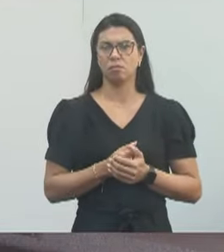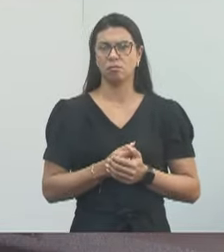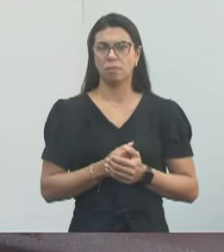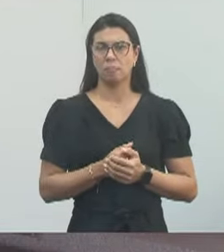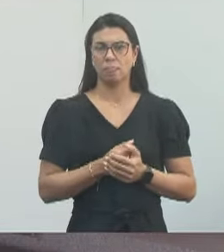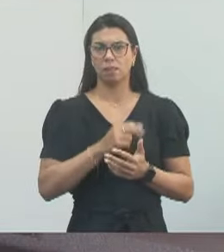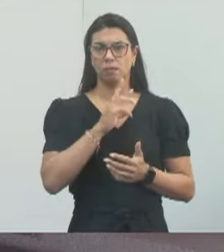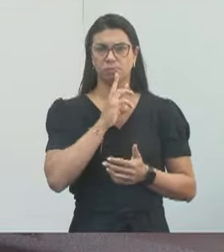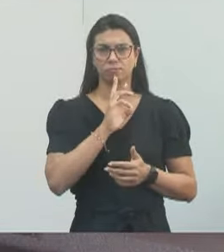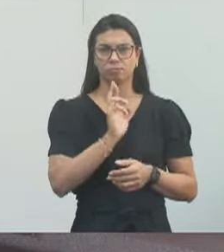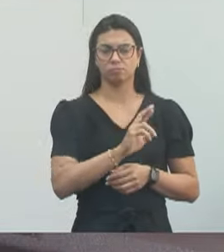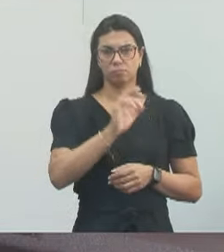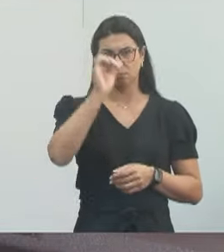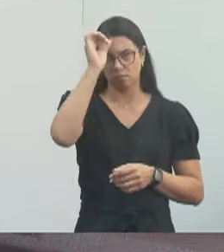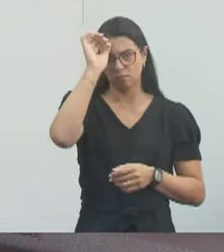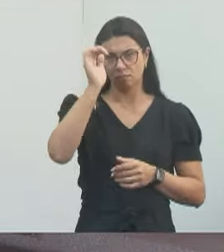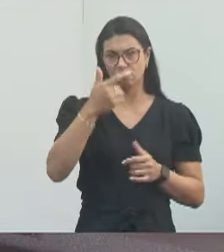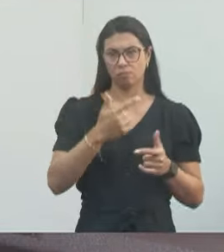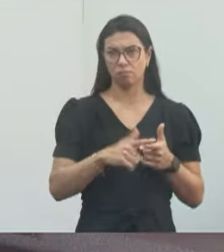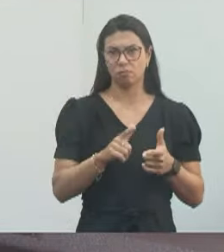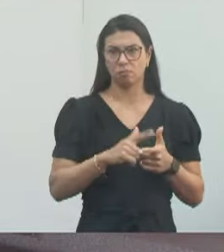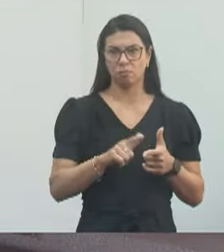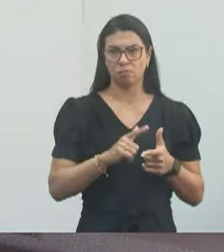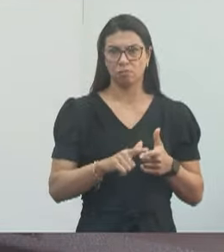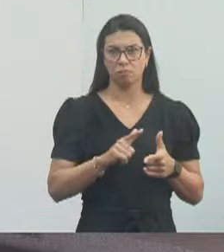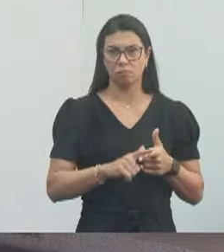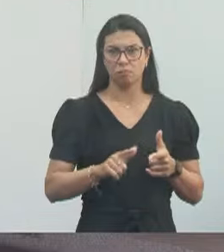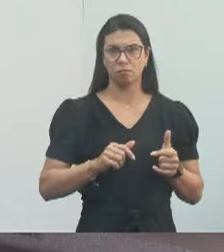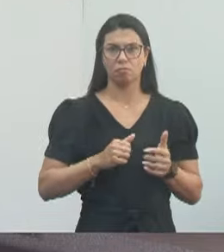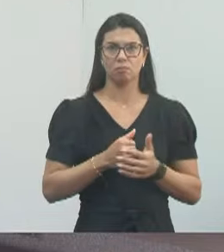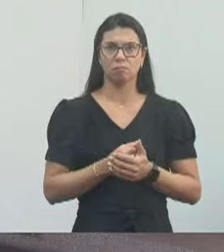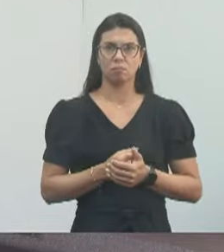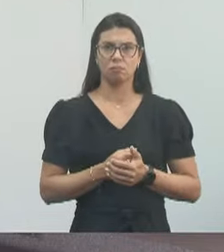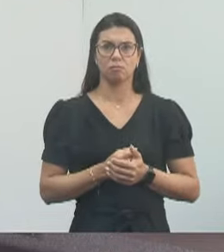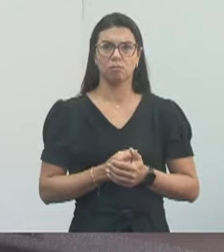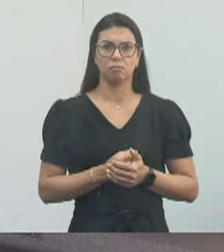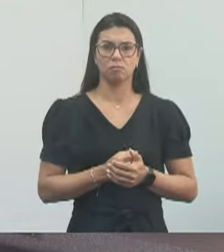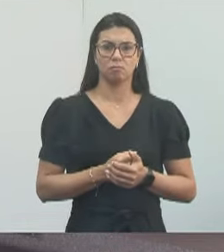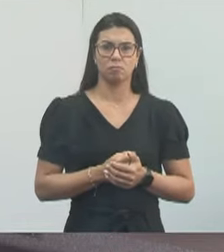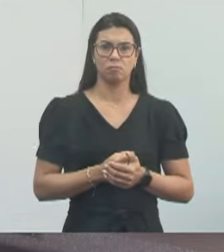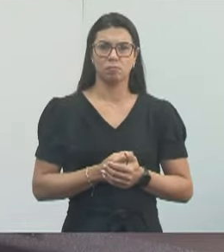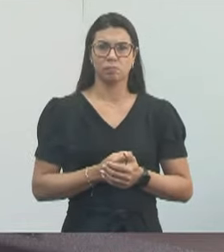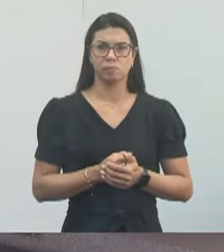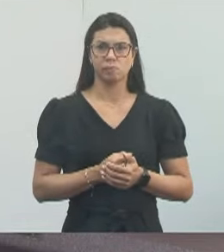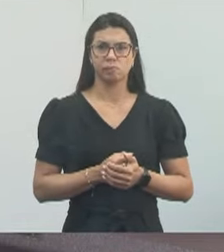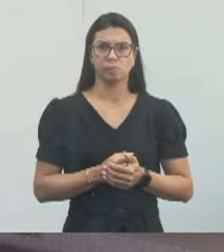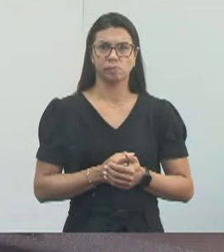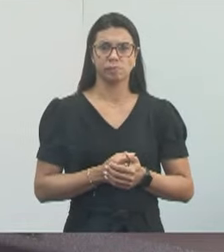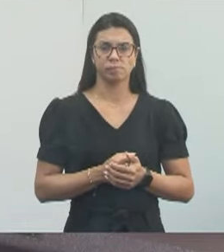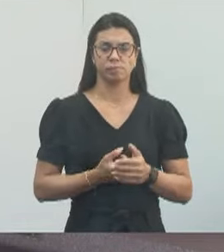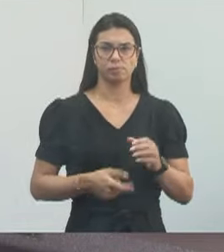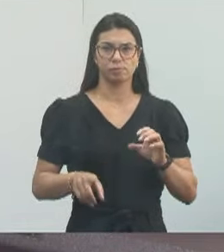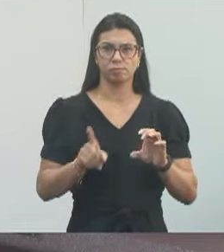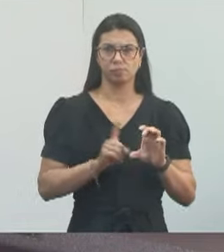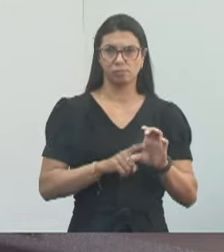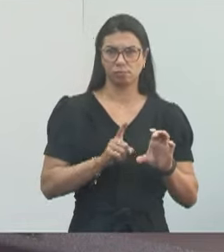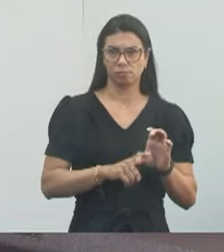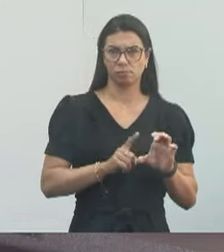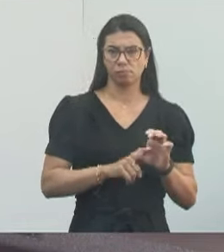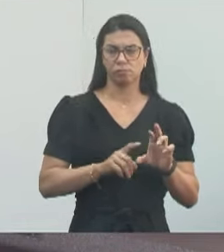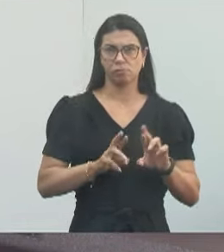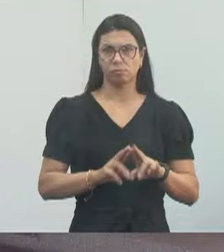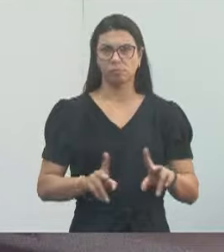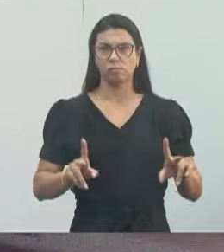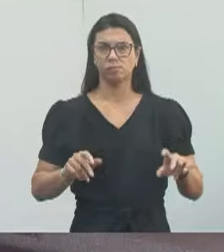resposta a resolução do problema efetiva de Depende de atos de diferentes